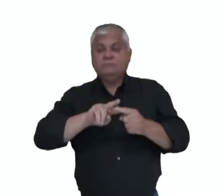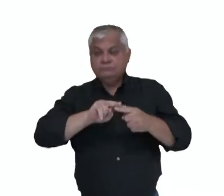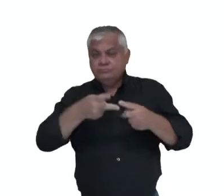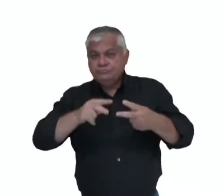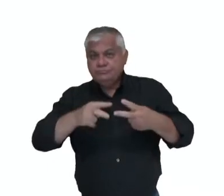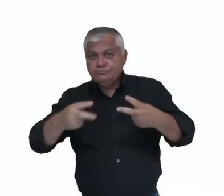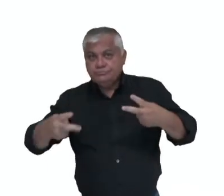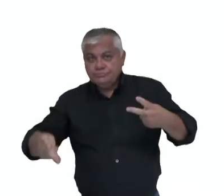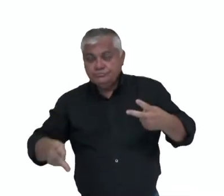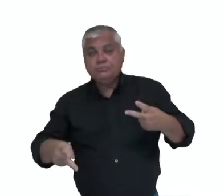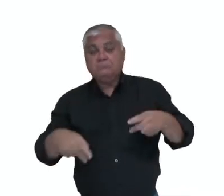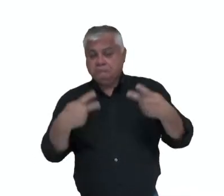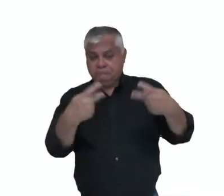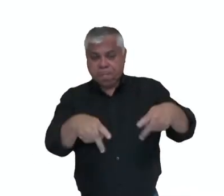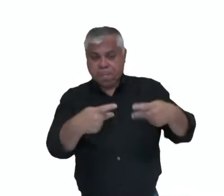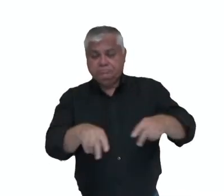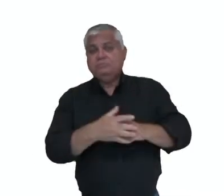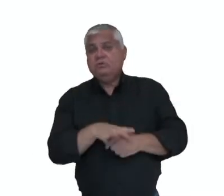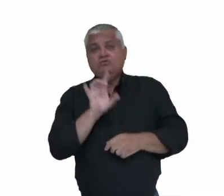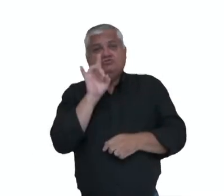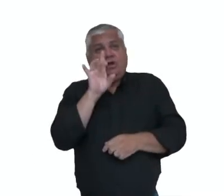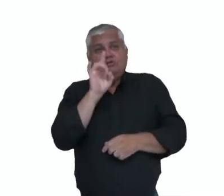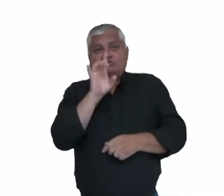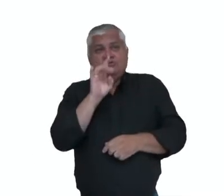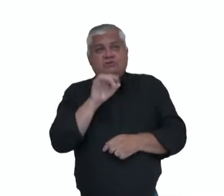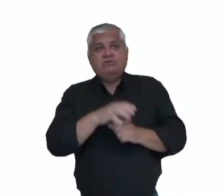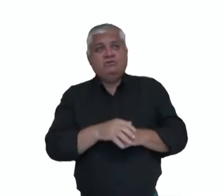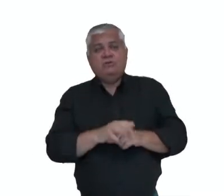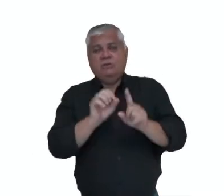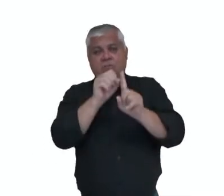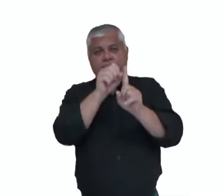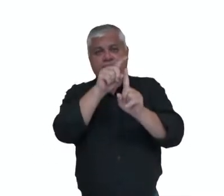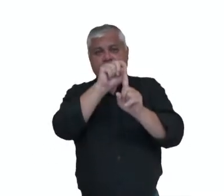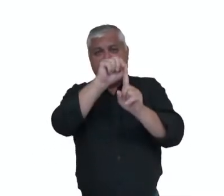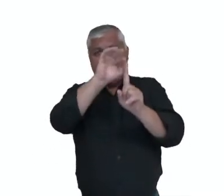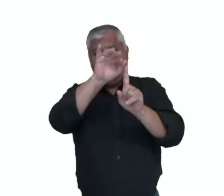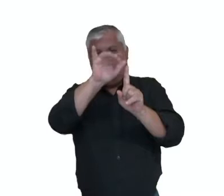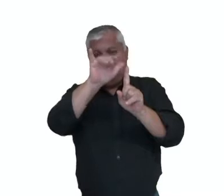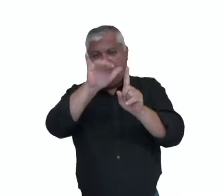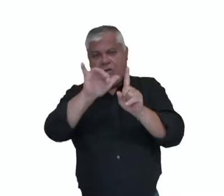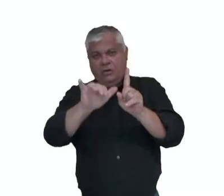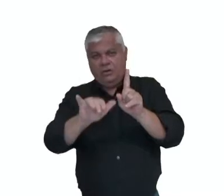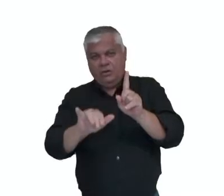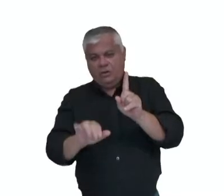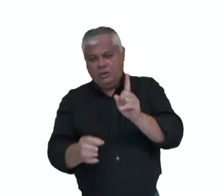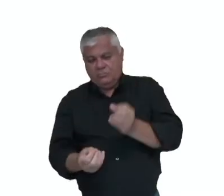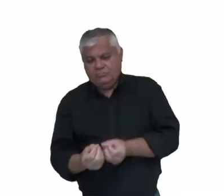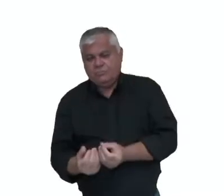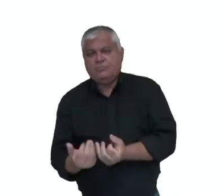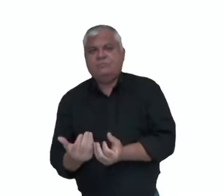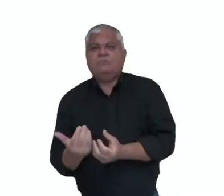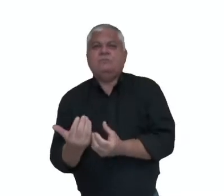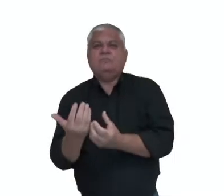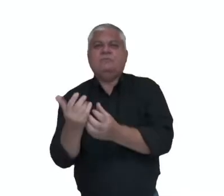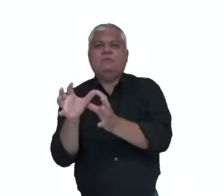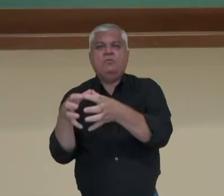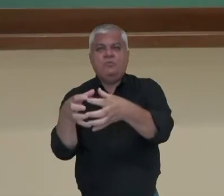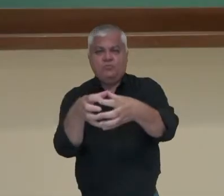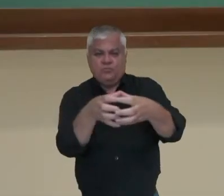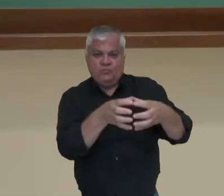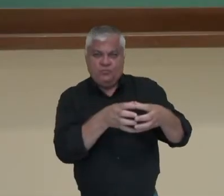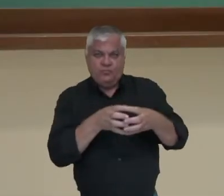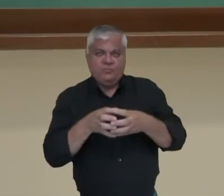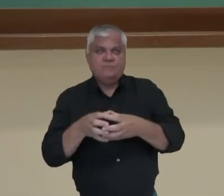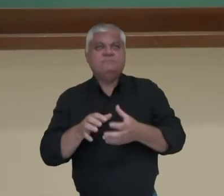é assexuada, tá? Ele vai formar esse flagelo, esse rizoide aqui, tá? E daí vai se dividir formando colônias,